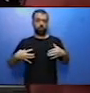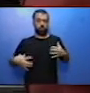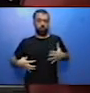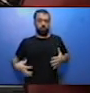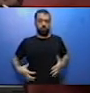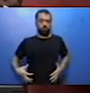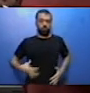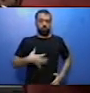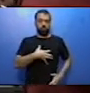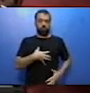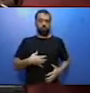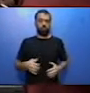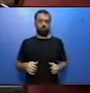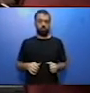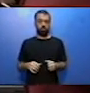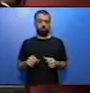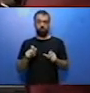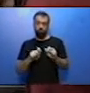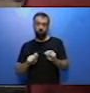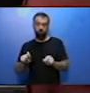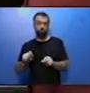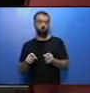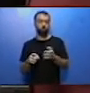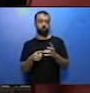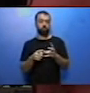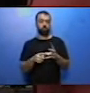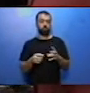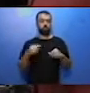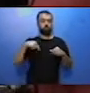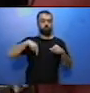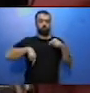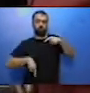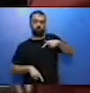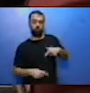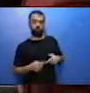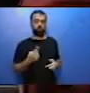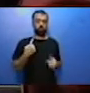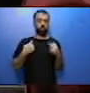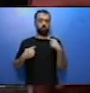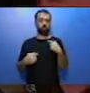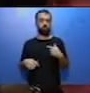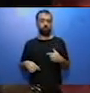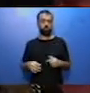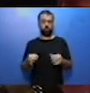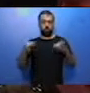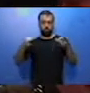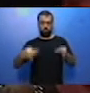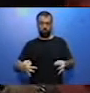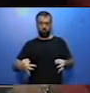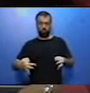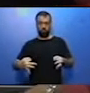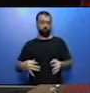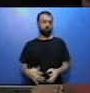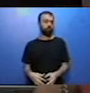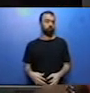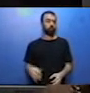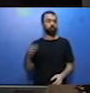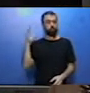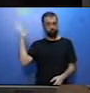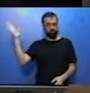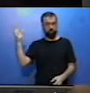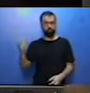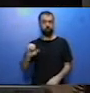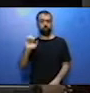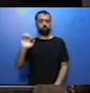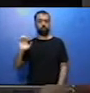corpo desgasta e os reguladores bom regular o nosso organismo o energético